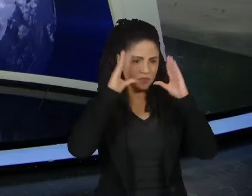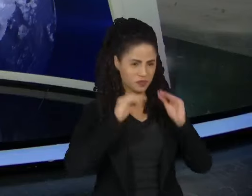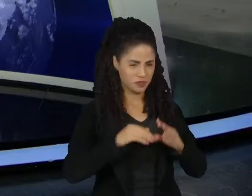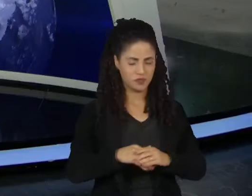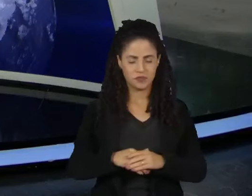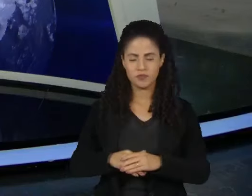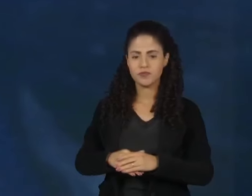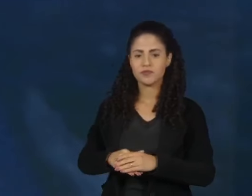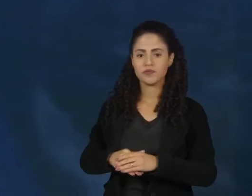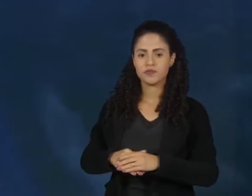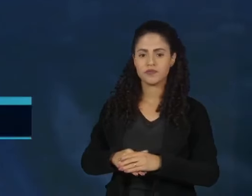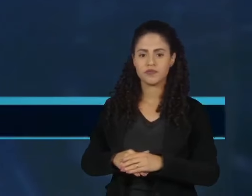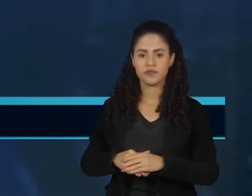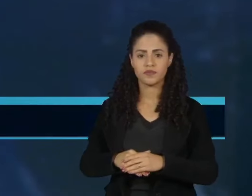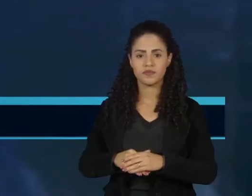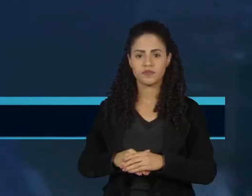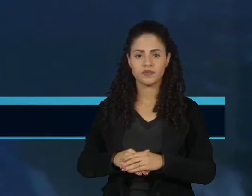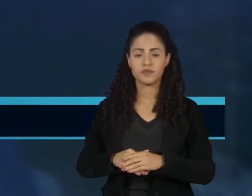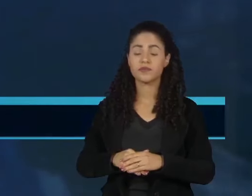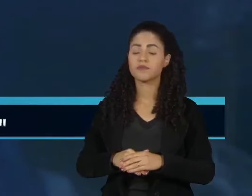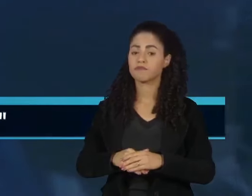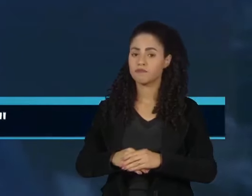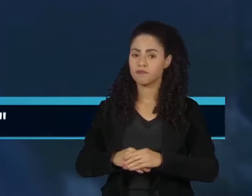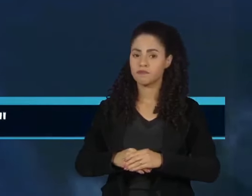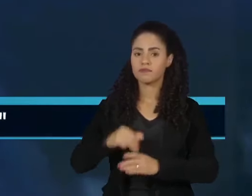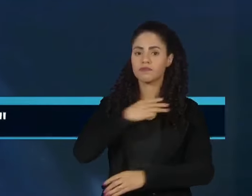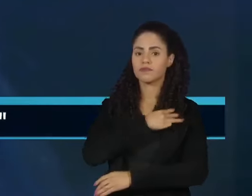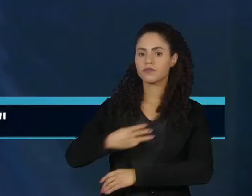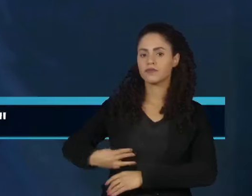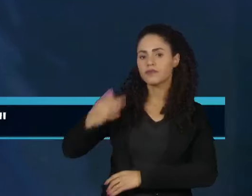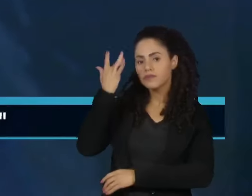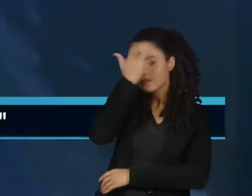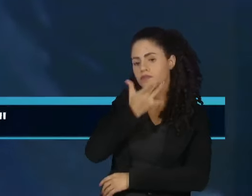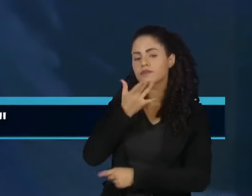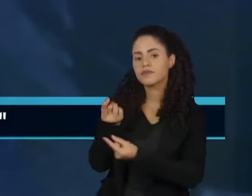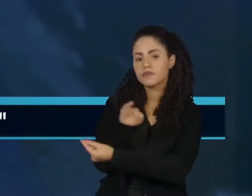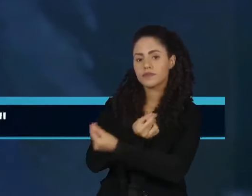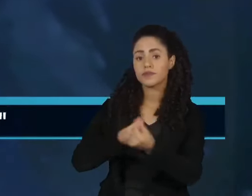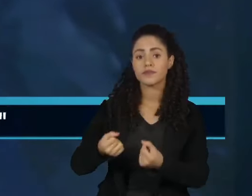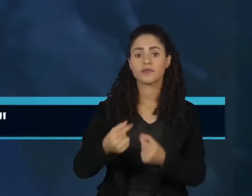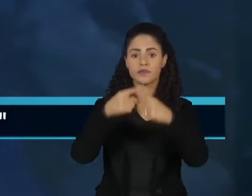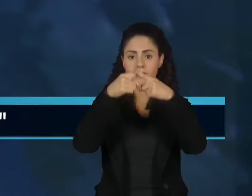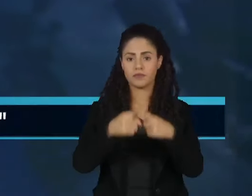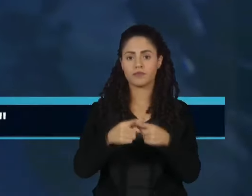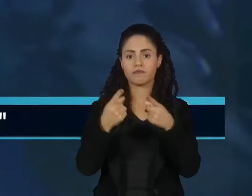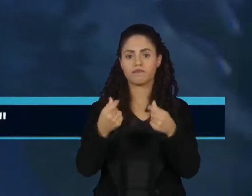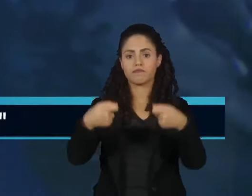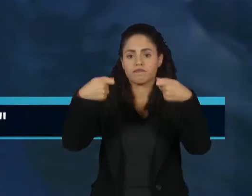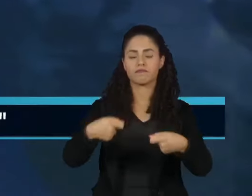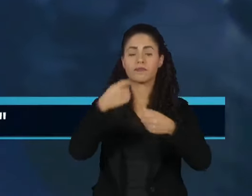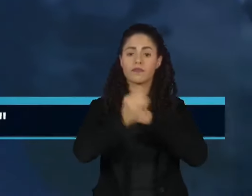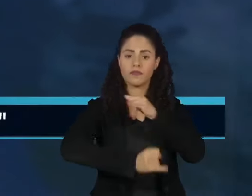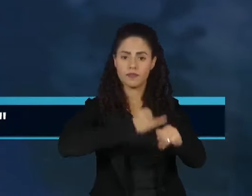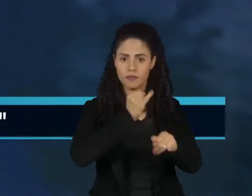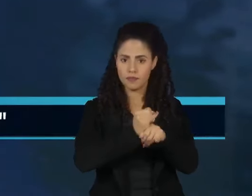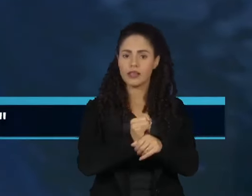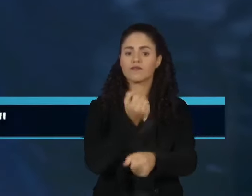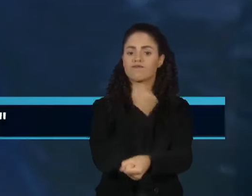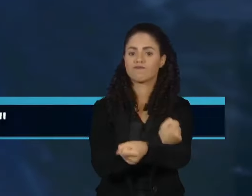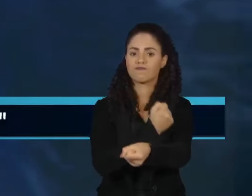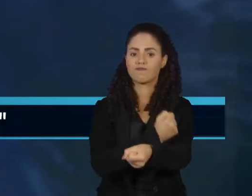noite. O ministro da Fazenda, Fernando Haddad, afirmou que as apostas online representam uma verdadeira pandemia.